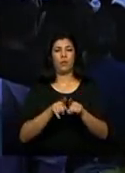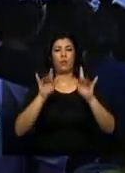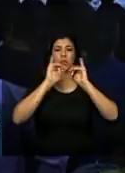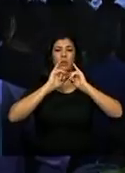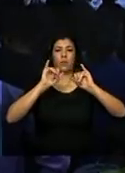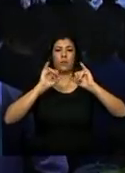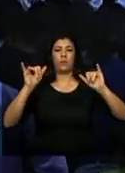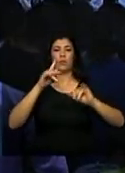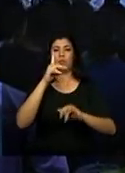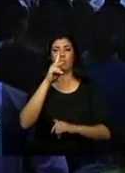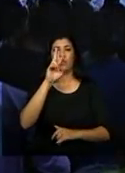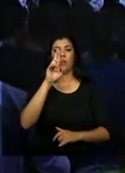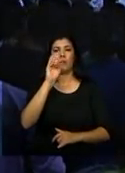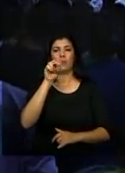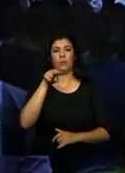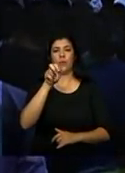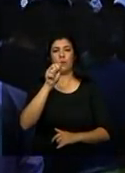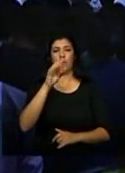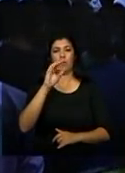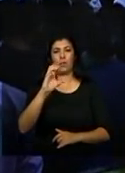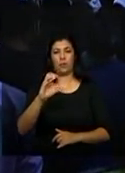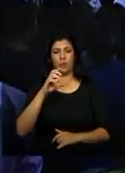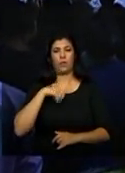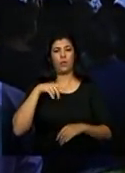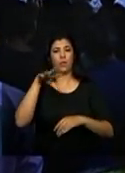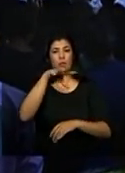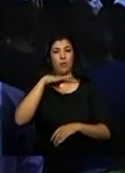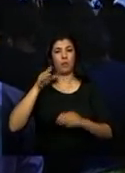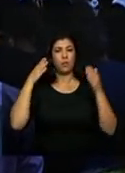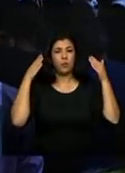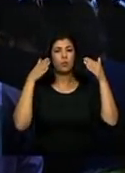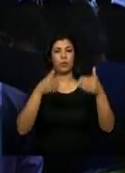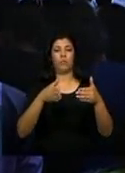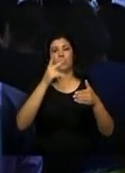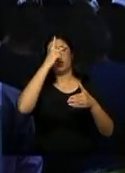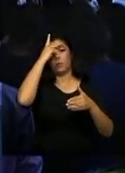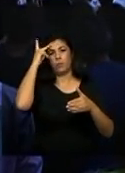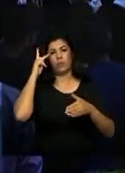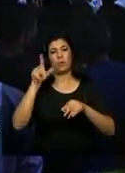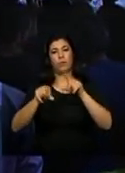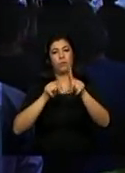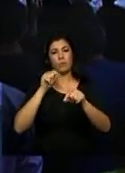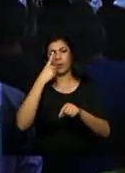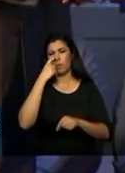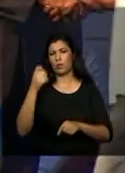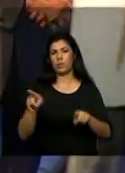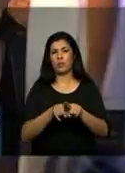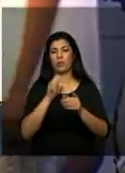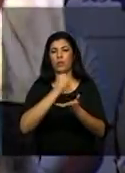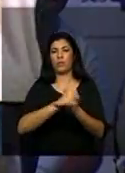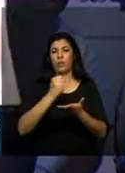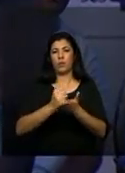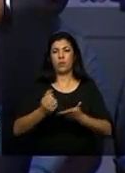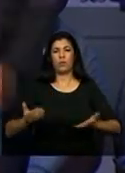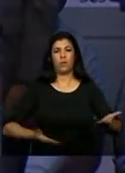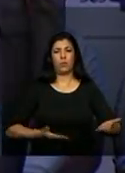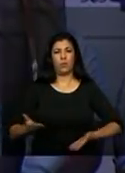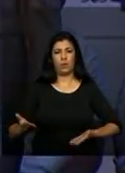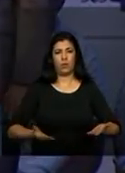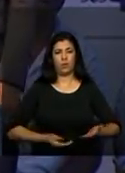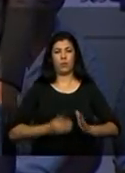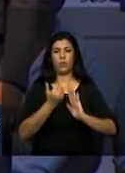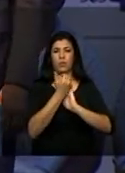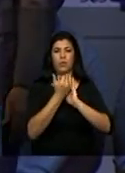do Pronatec nessa área de capacitação para catadores. Além da contratação de serviços do